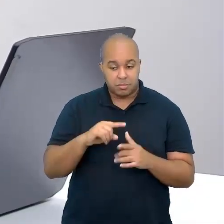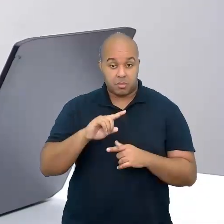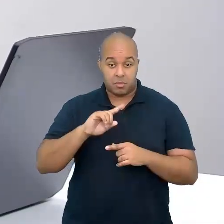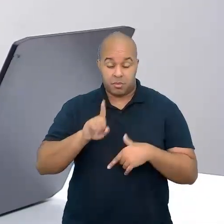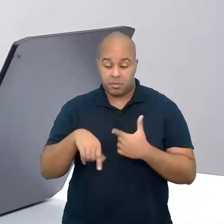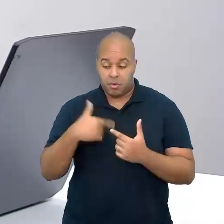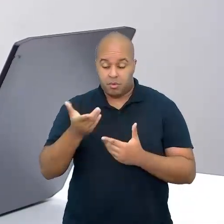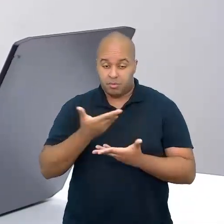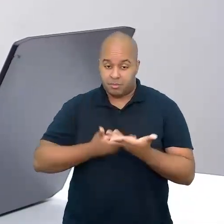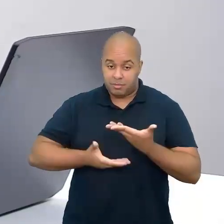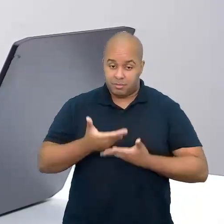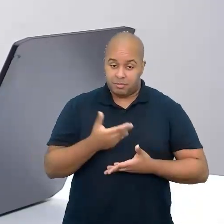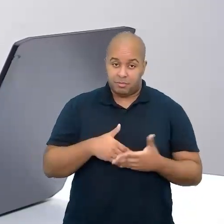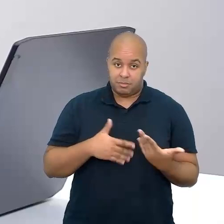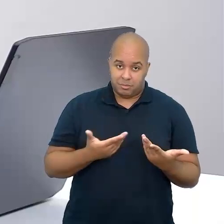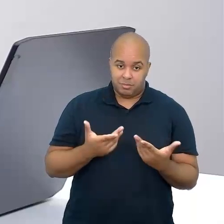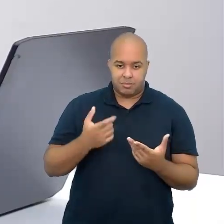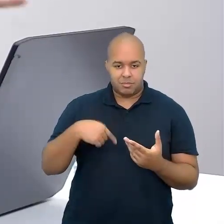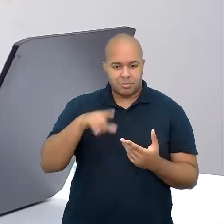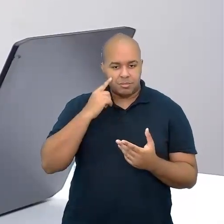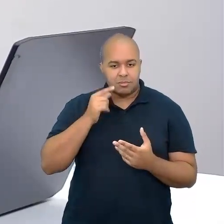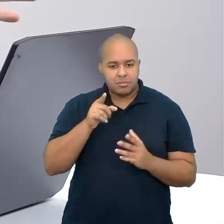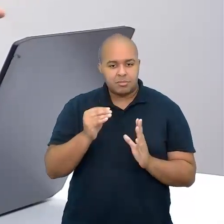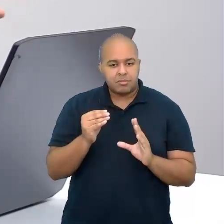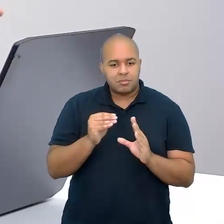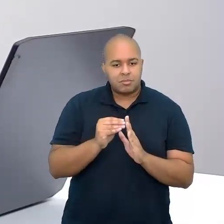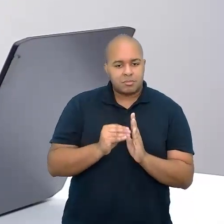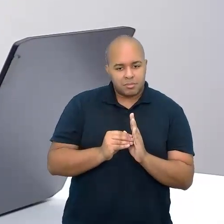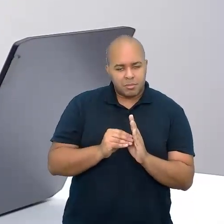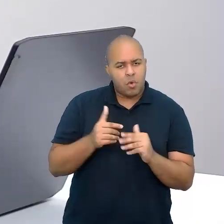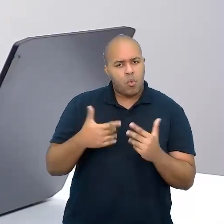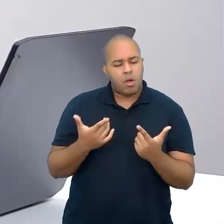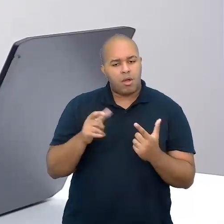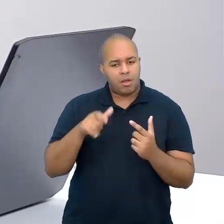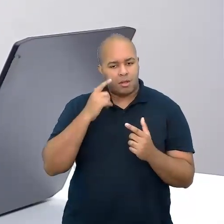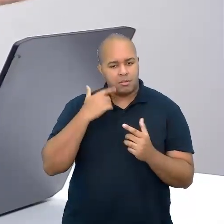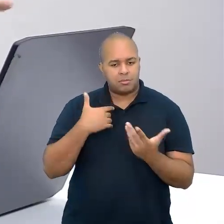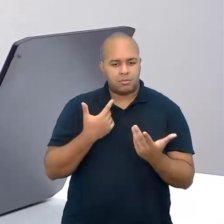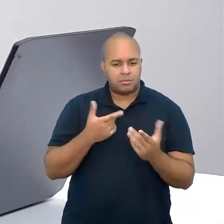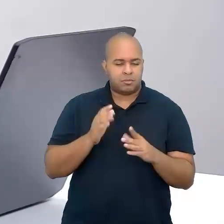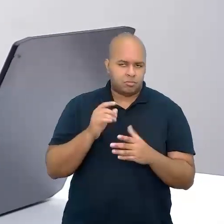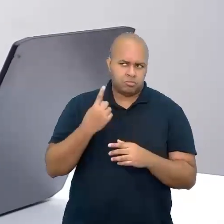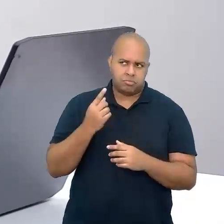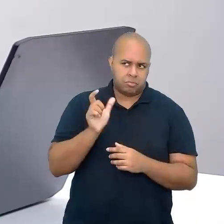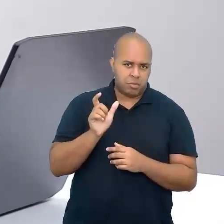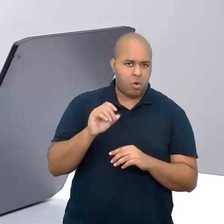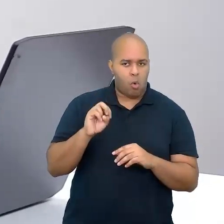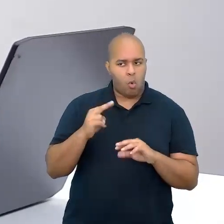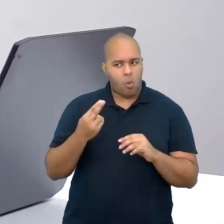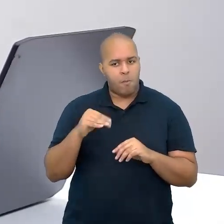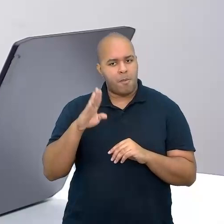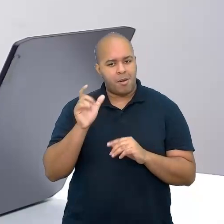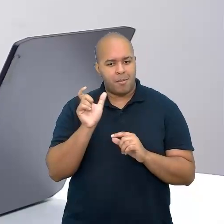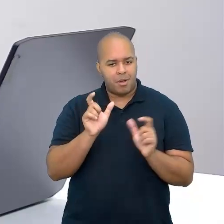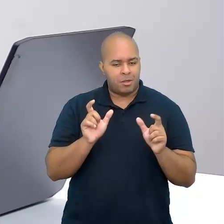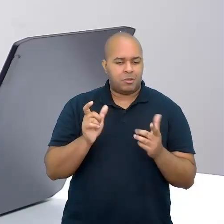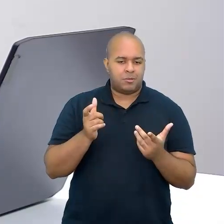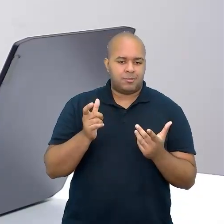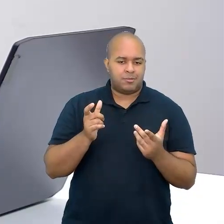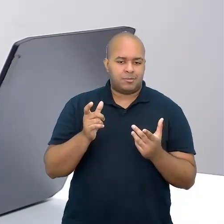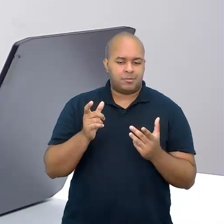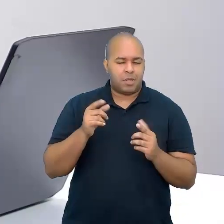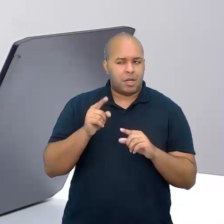segunda interação então vocês colocaram lá Quais eram né ou uma palavra ou mais palavras que